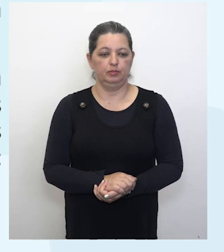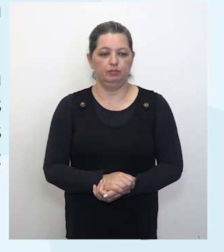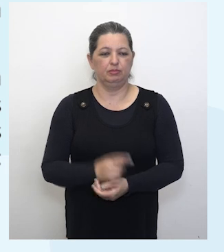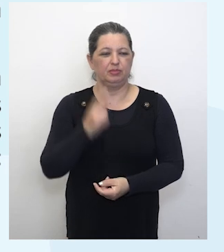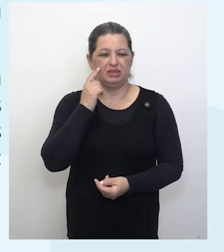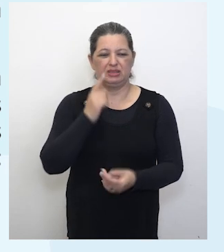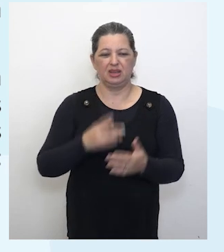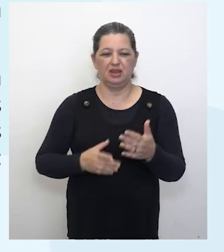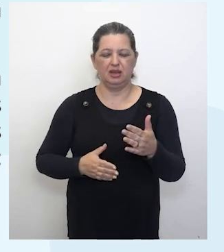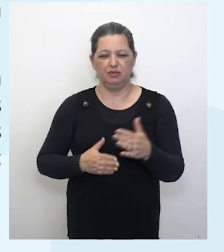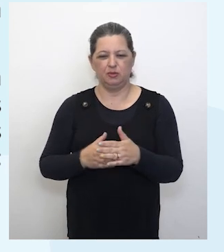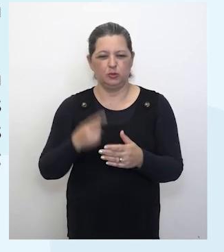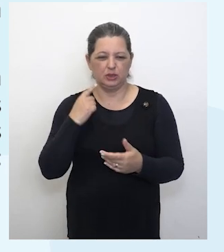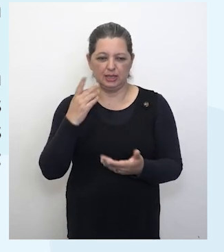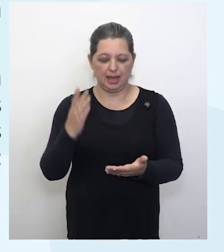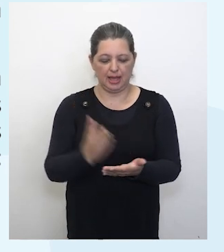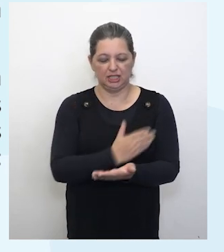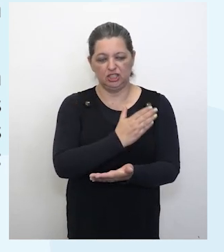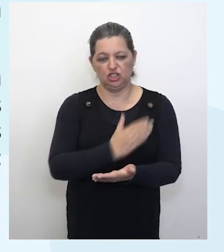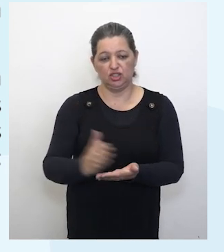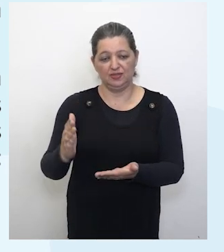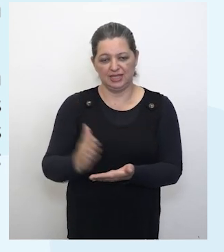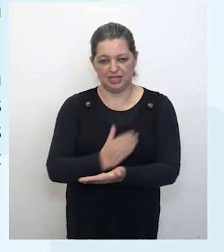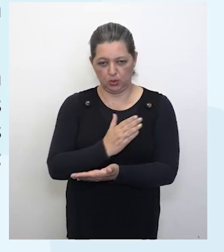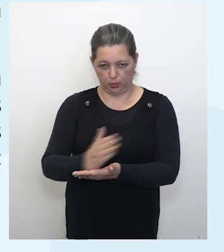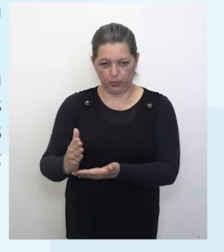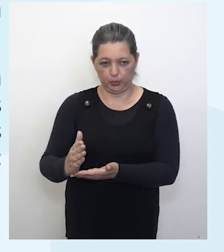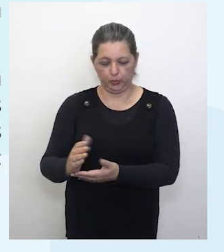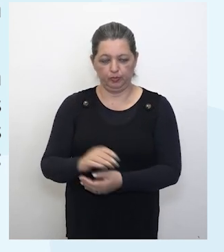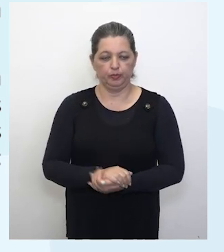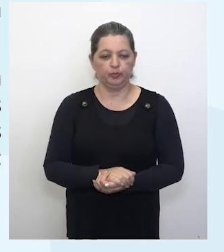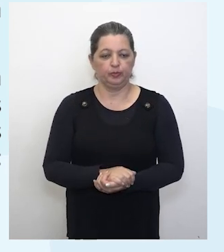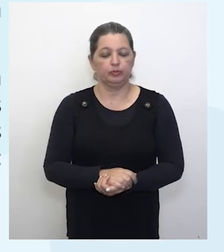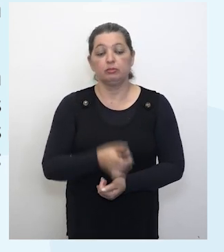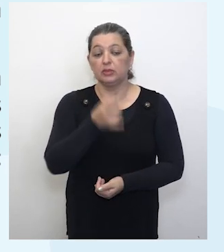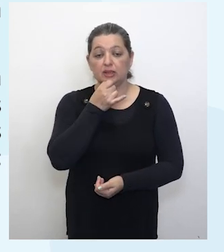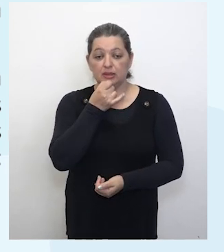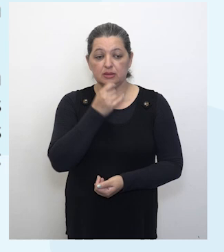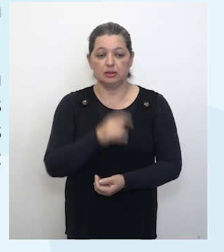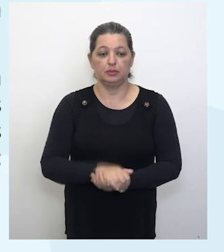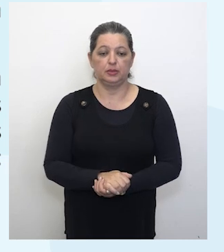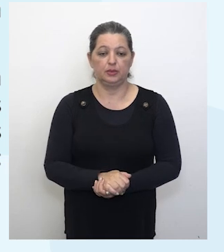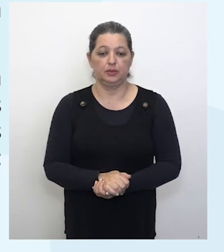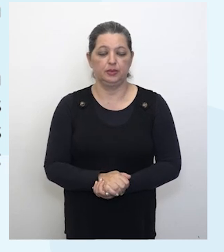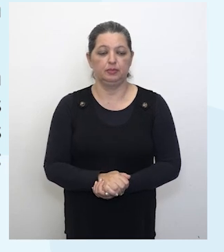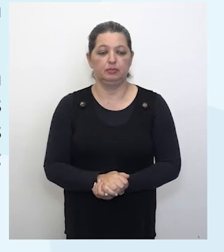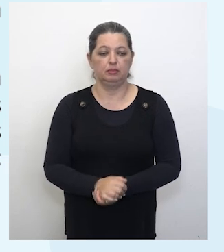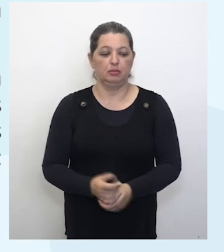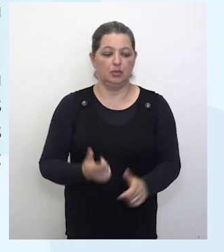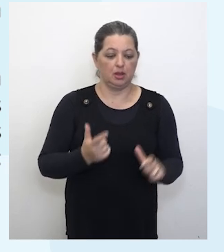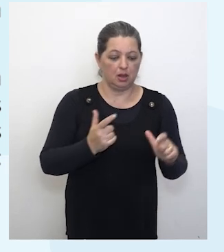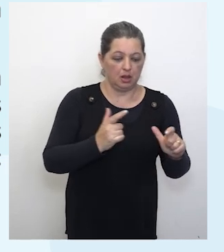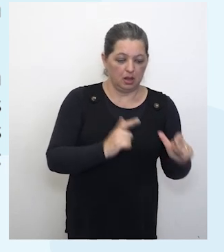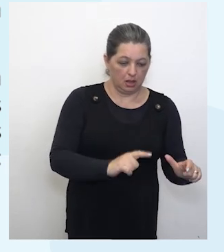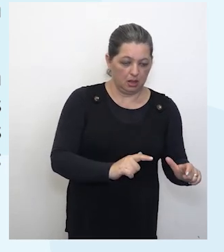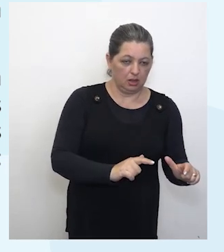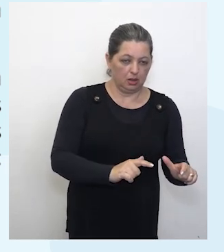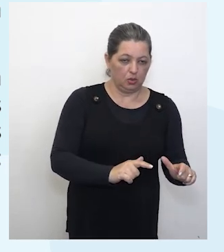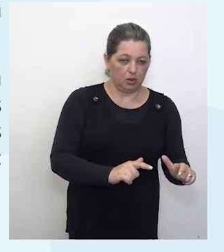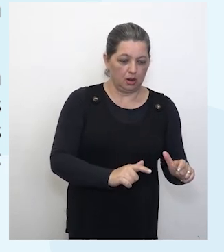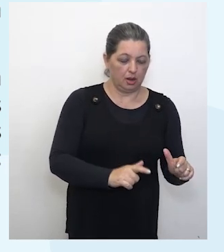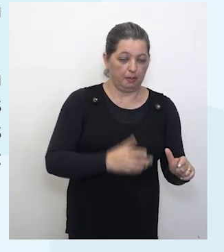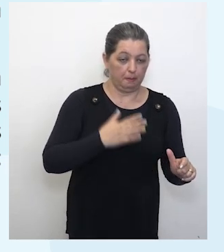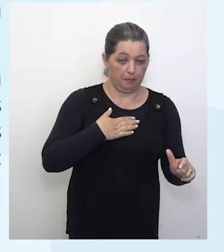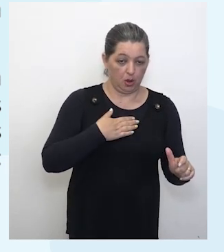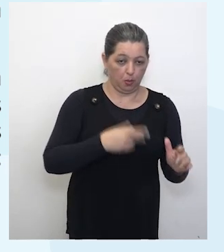divisão, ele está relacionado à ideia de divisão, né? Então, onde meu território acaba é o limite da onde eu